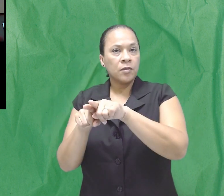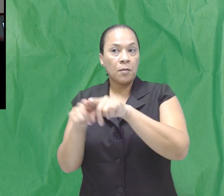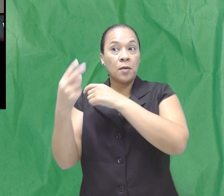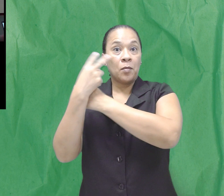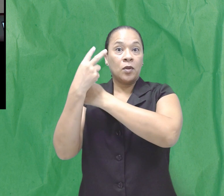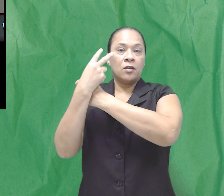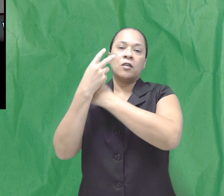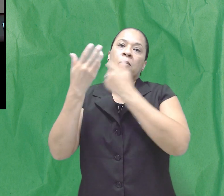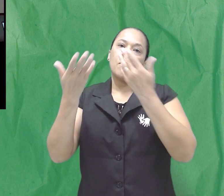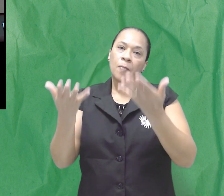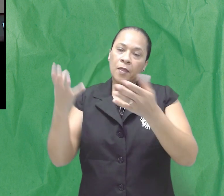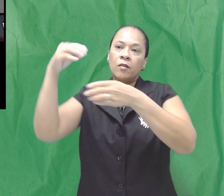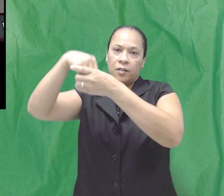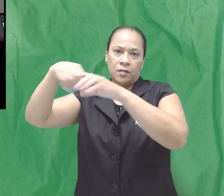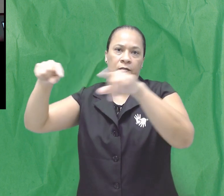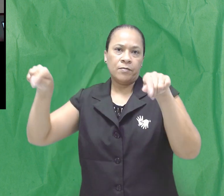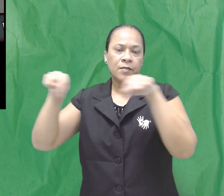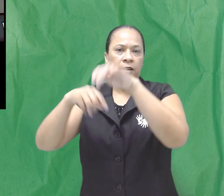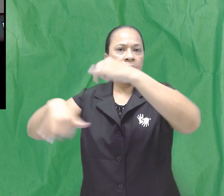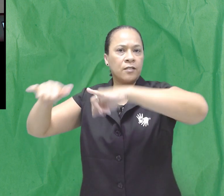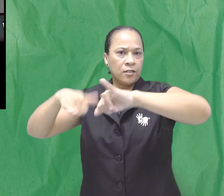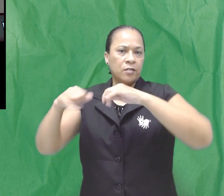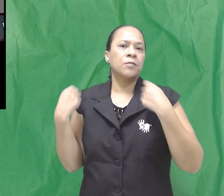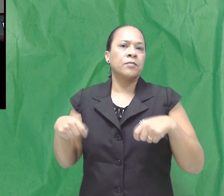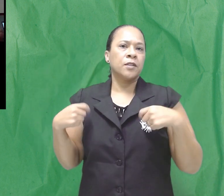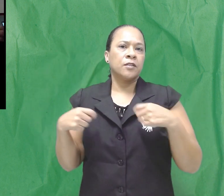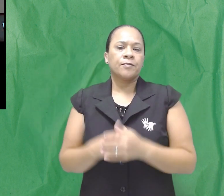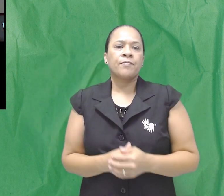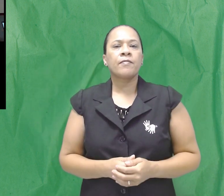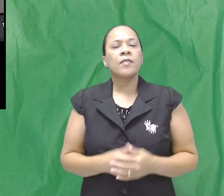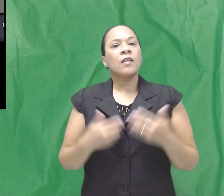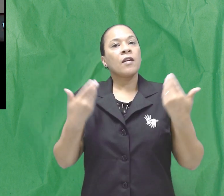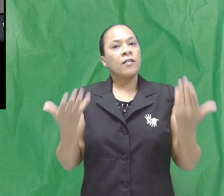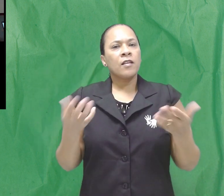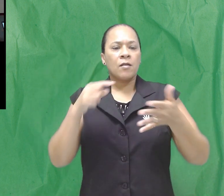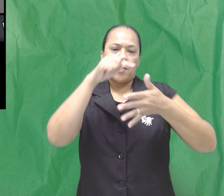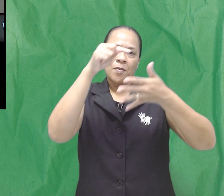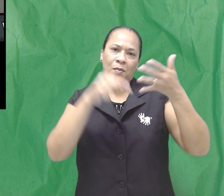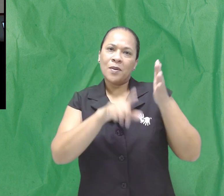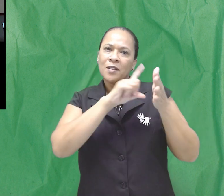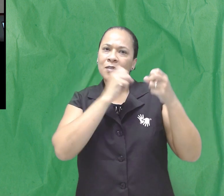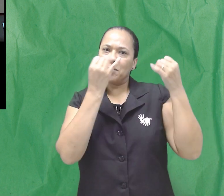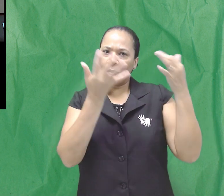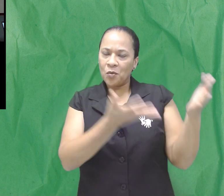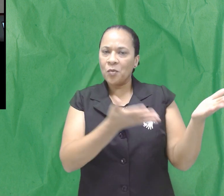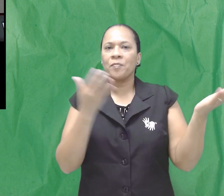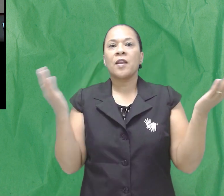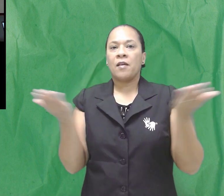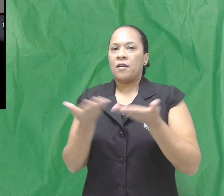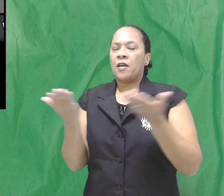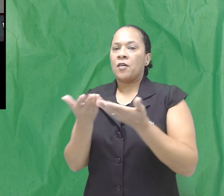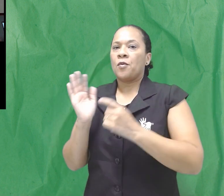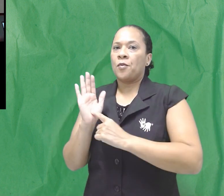falar dos principais itens de infraestrutura em um laboratório, nós iremos abordar agora quais são